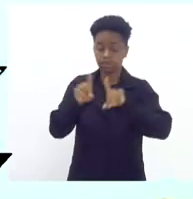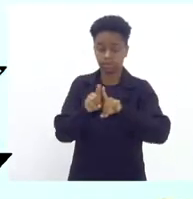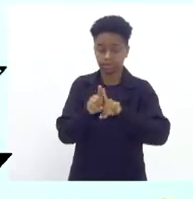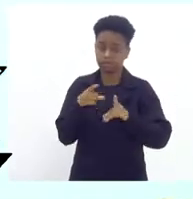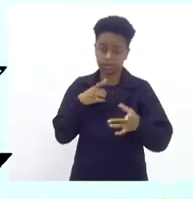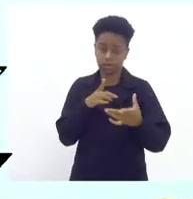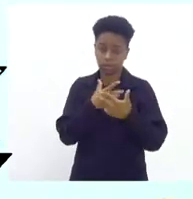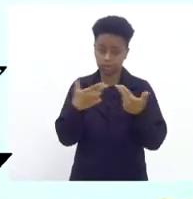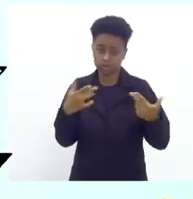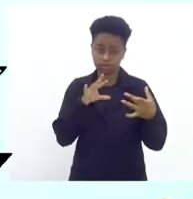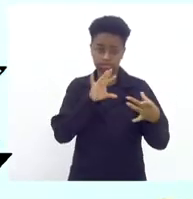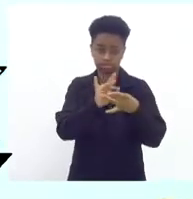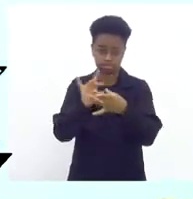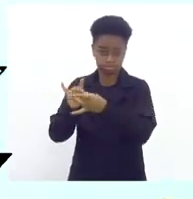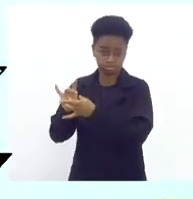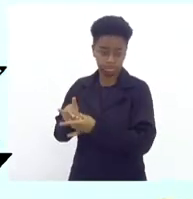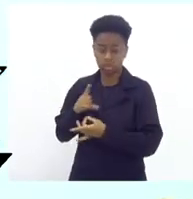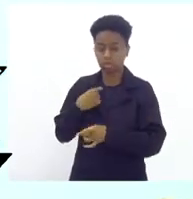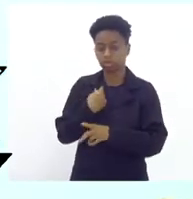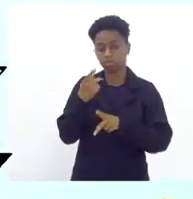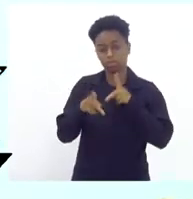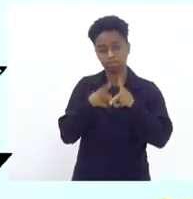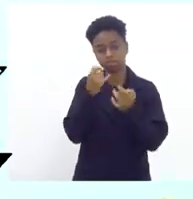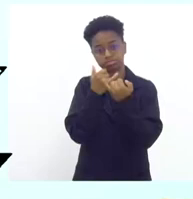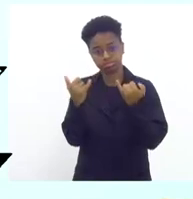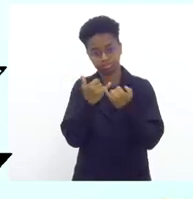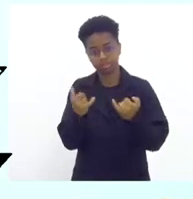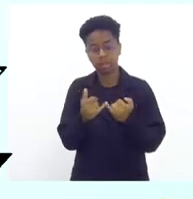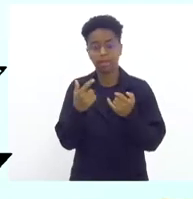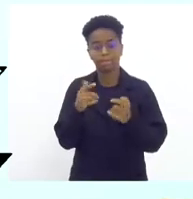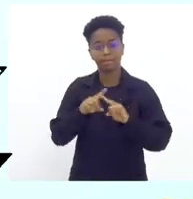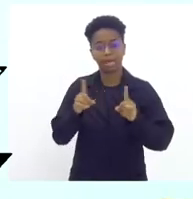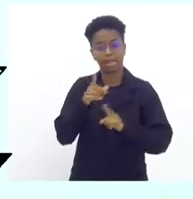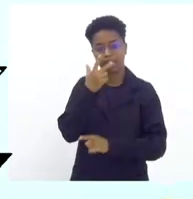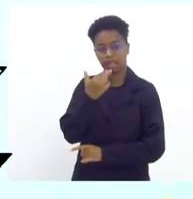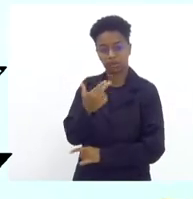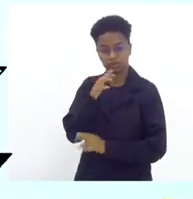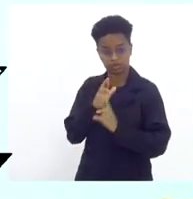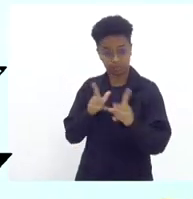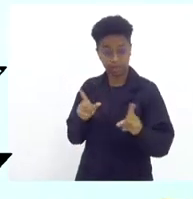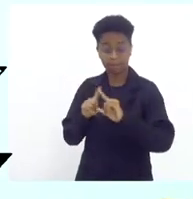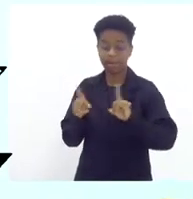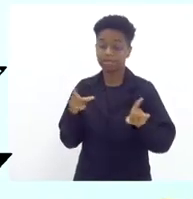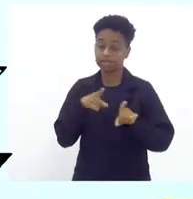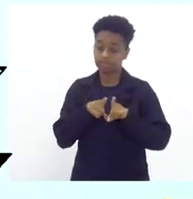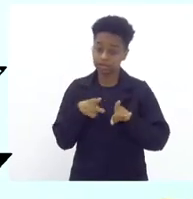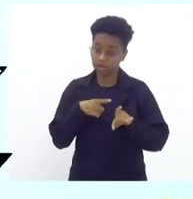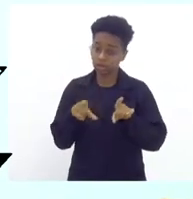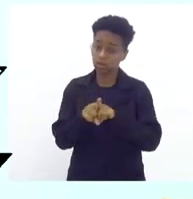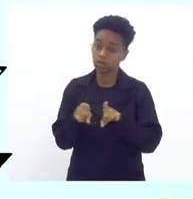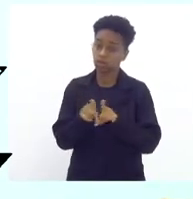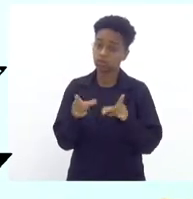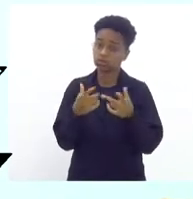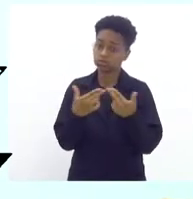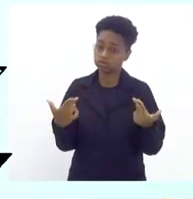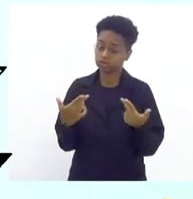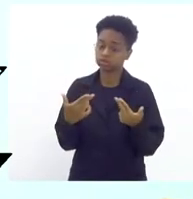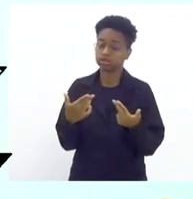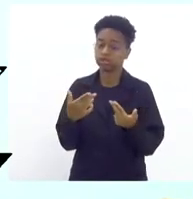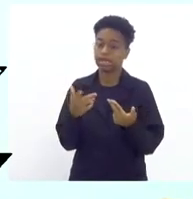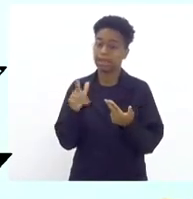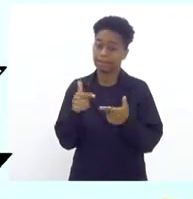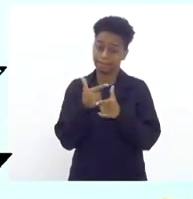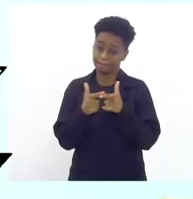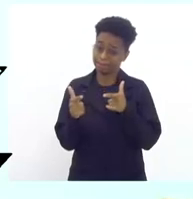nos unem e fazem um povo muito semelhante apesar das línguas mas também tem coisas de ambos lados da fronteira que são